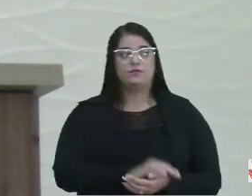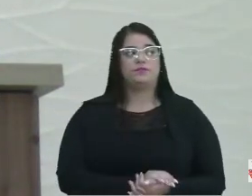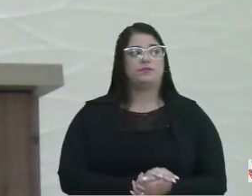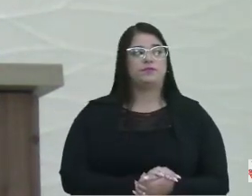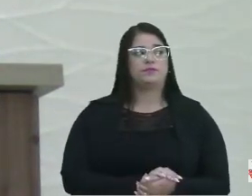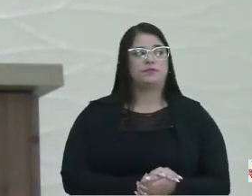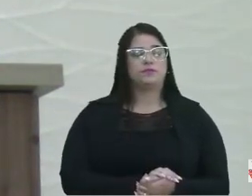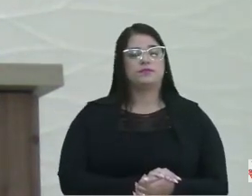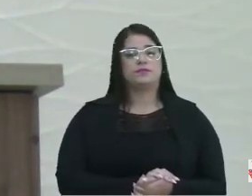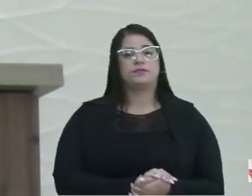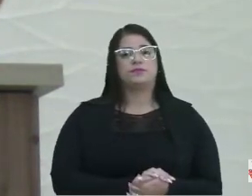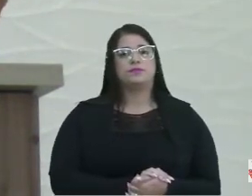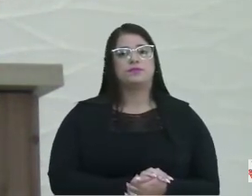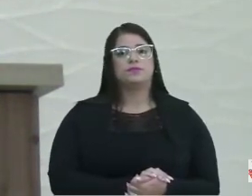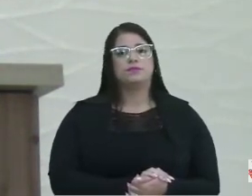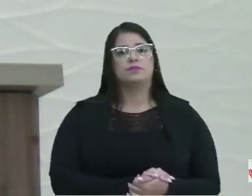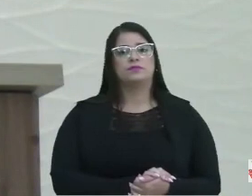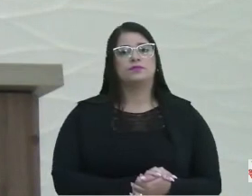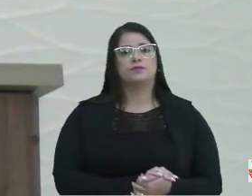em relação à água,